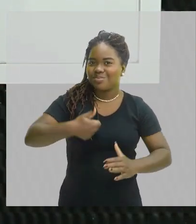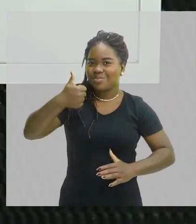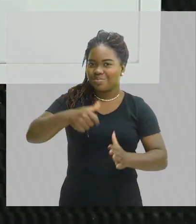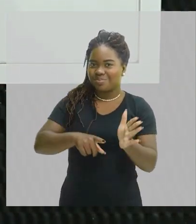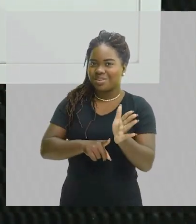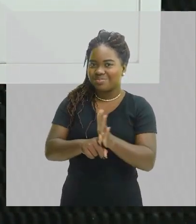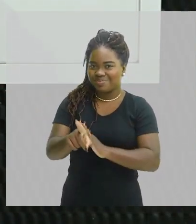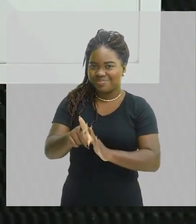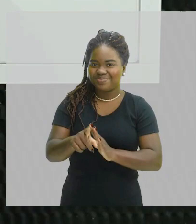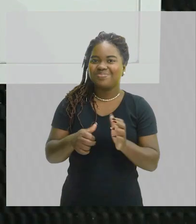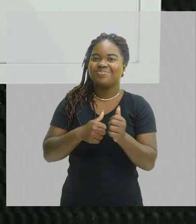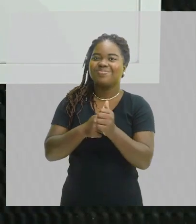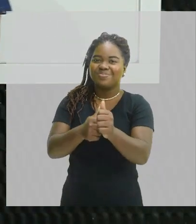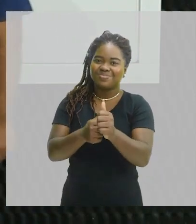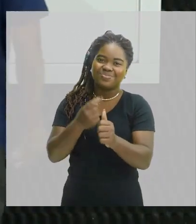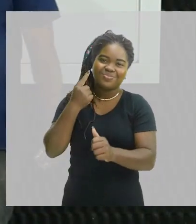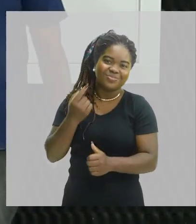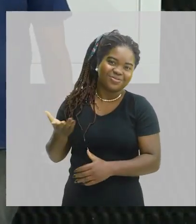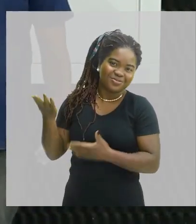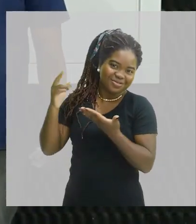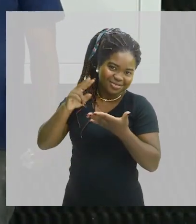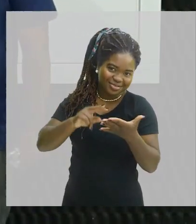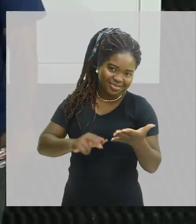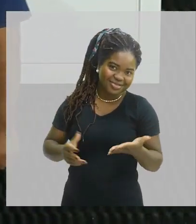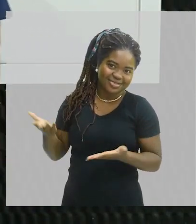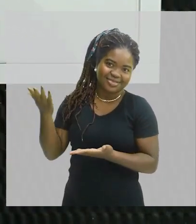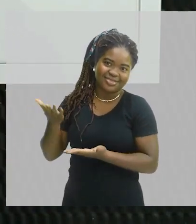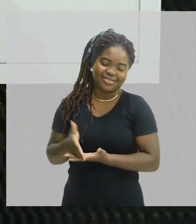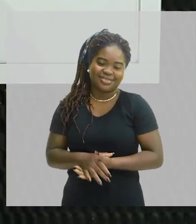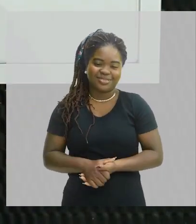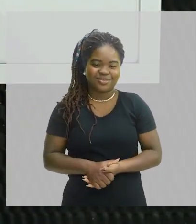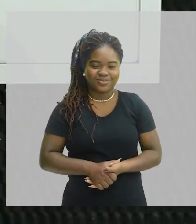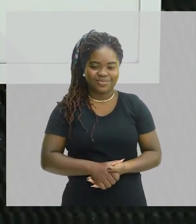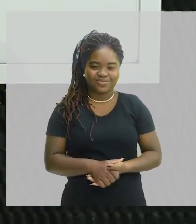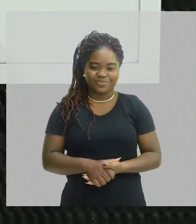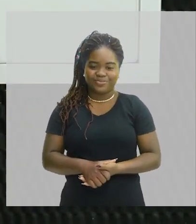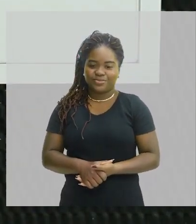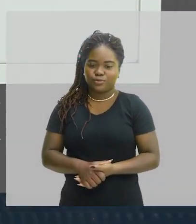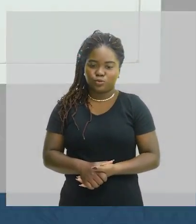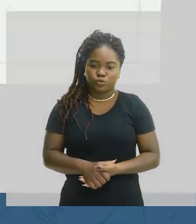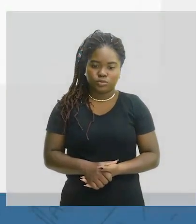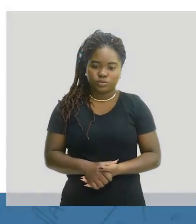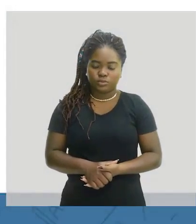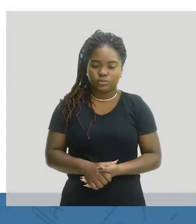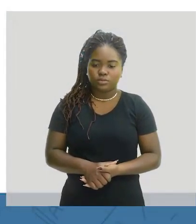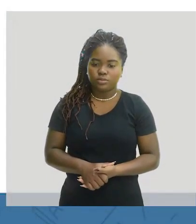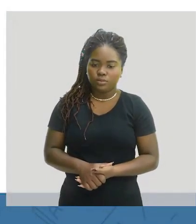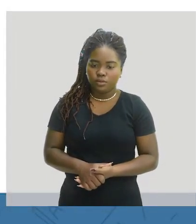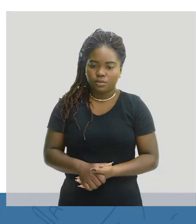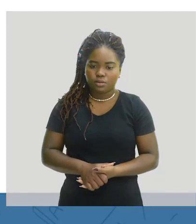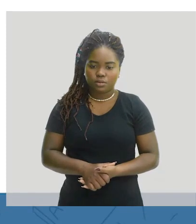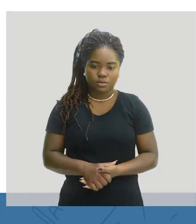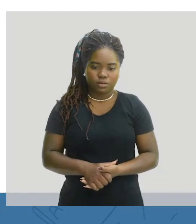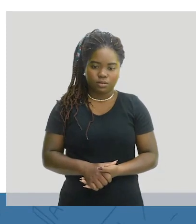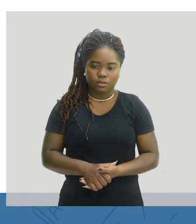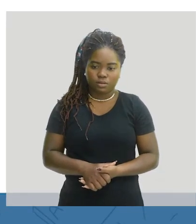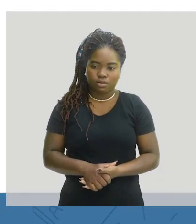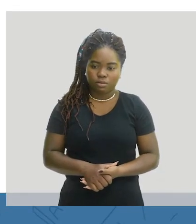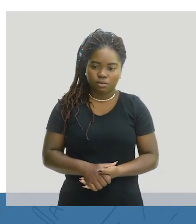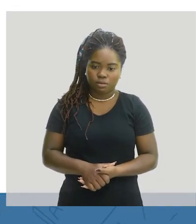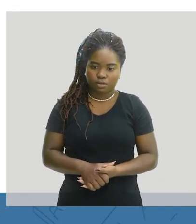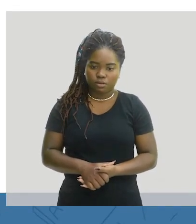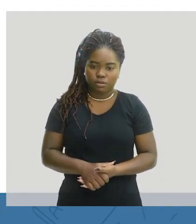questão. Primeira questão, questão da UEMA, né? É o seguinte. Circuito elétrico é um